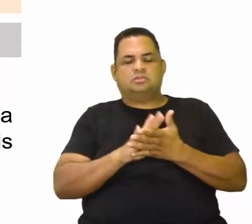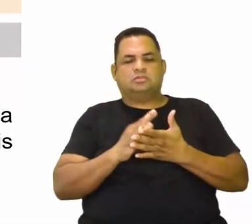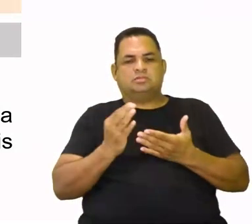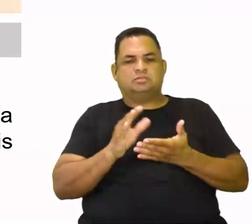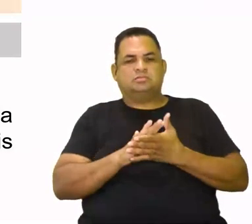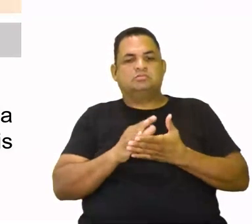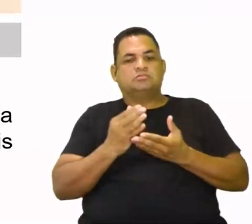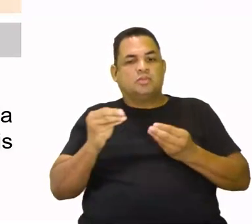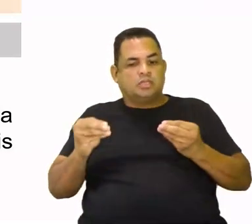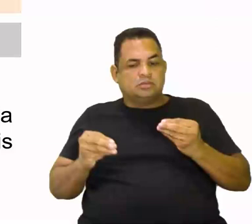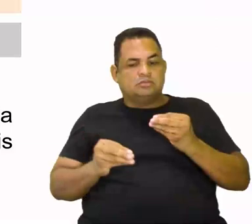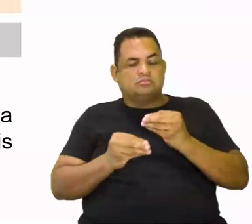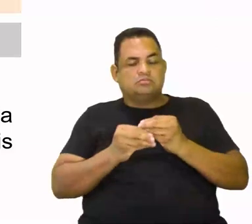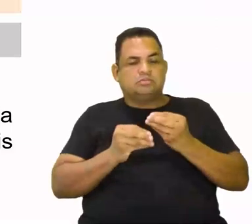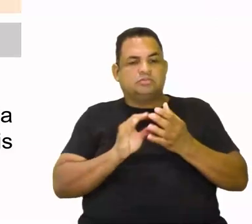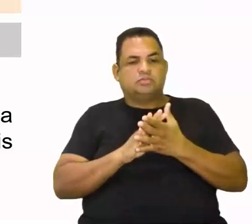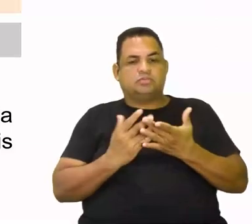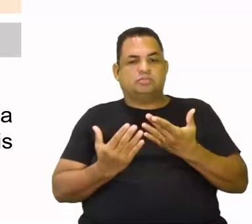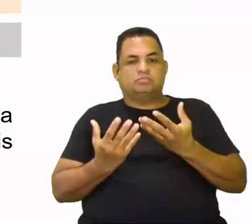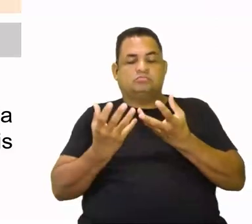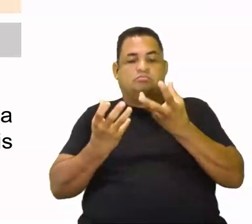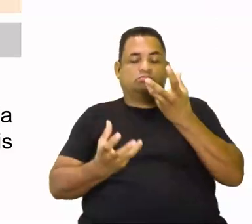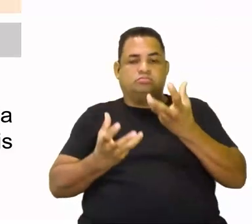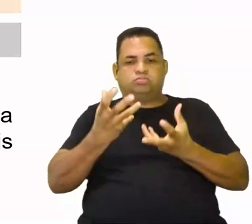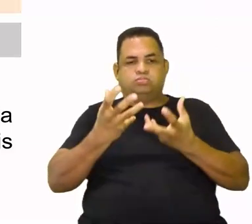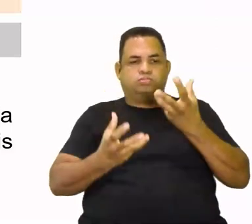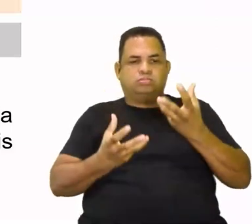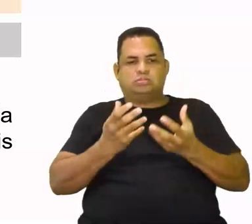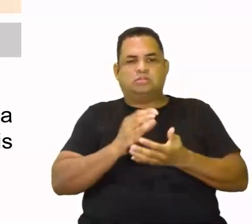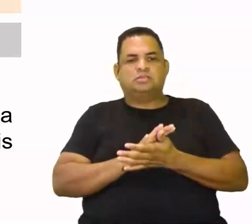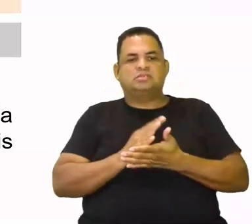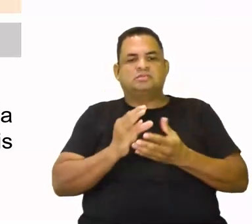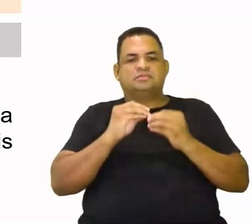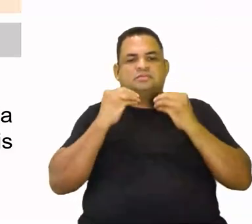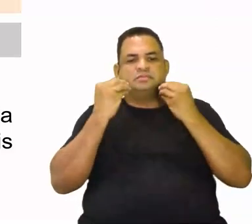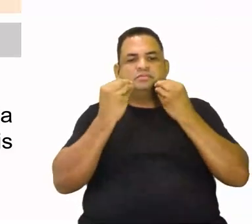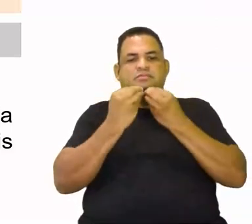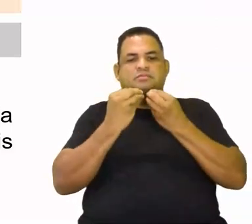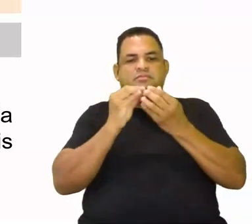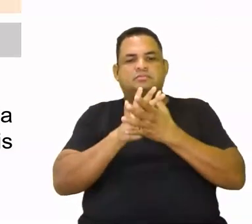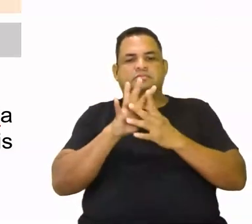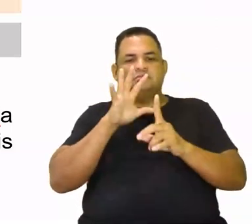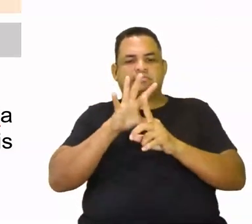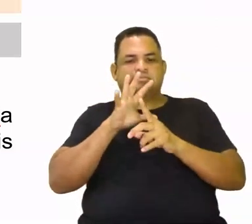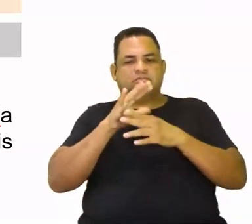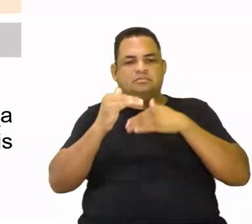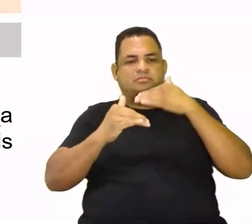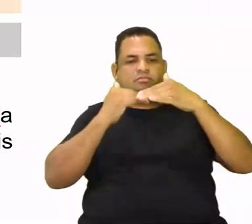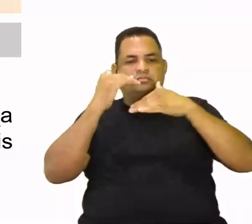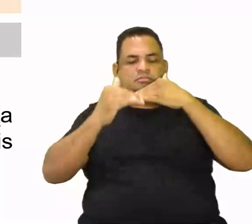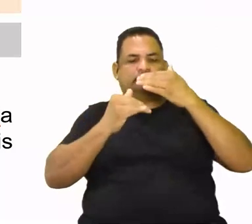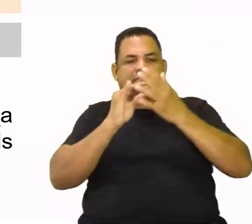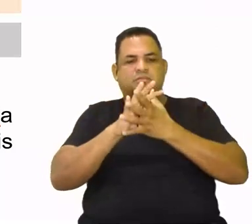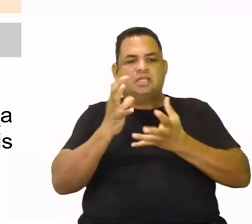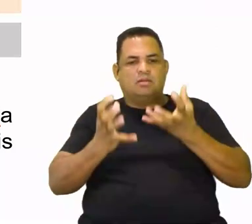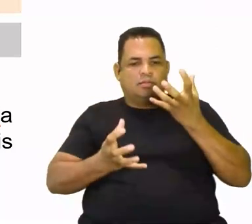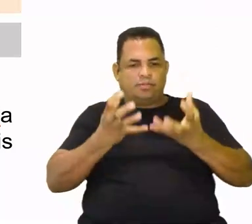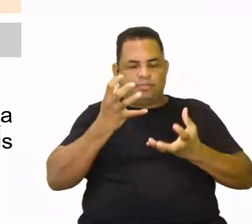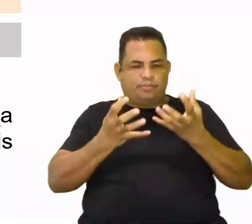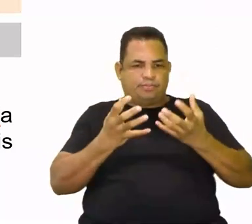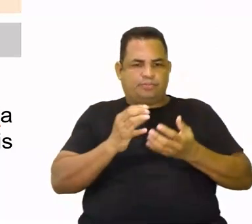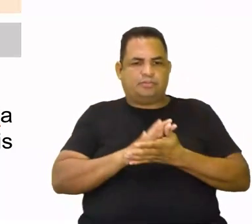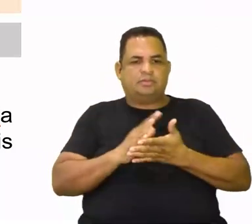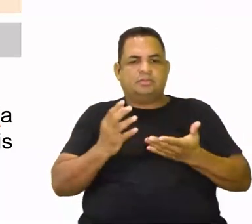alimenta, sem comburente não existe queima do combustível, é uma substância que provoca o desenvolvimento da combustão. E